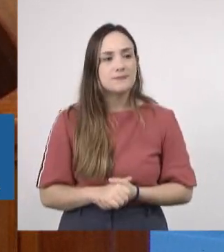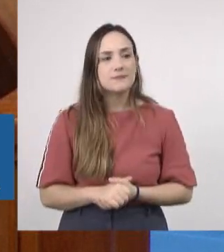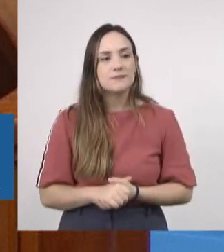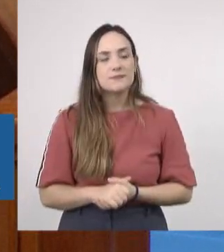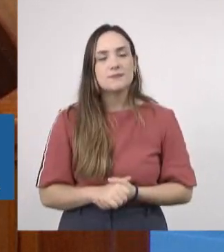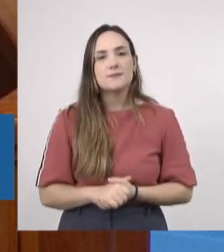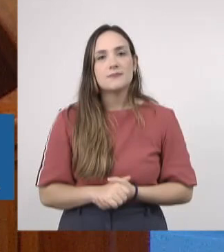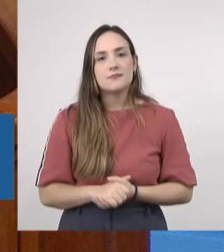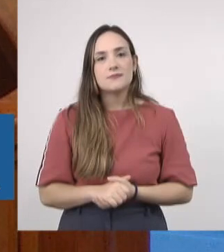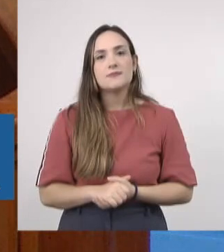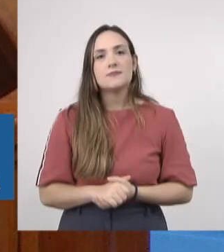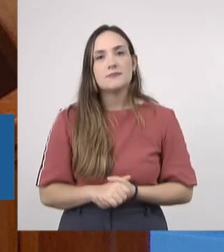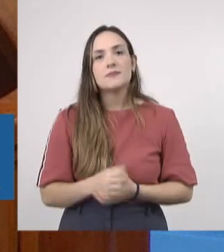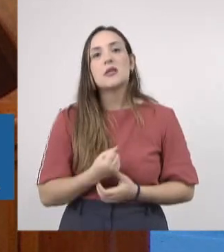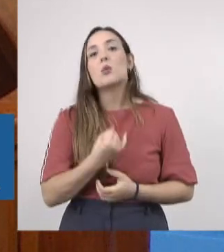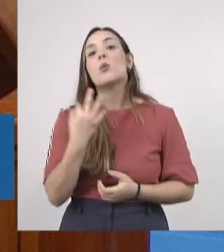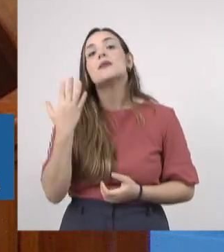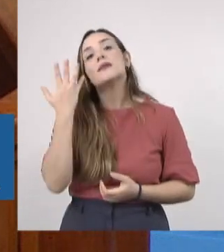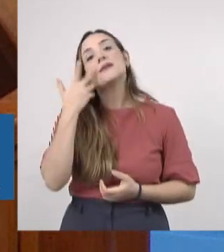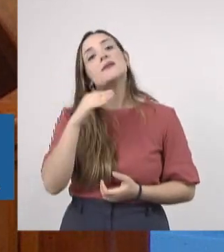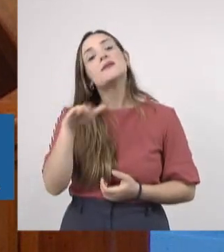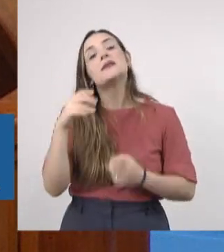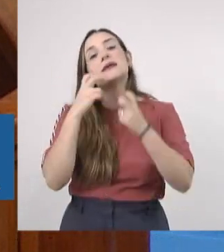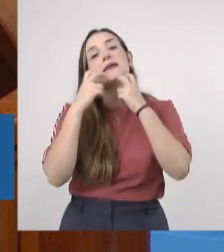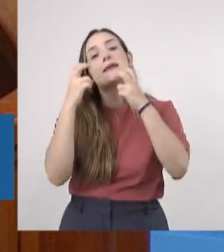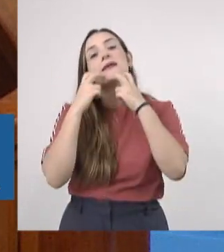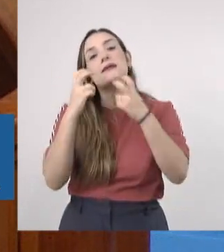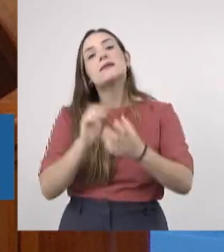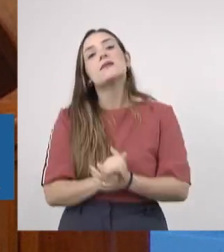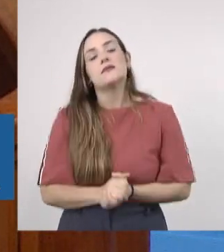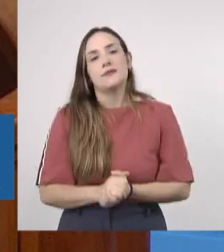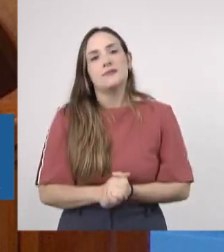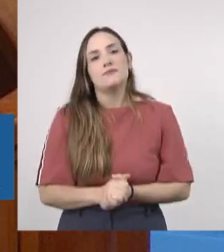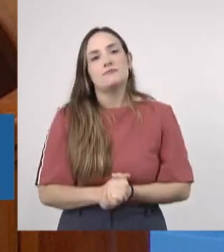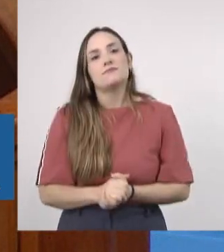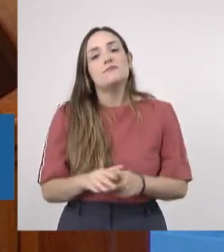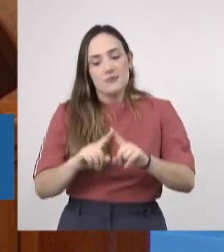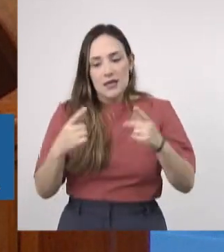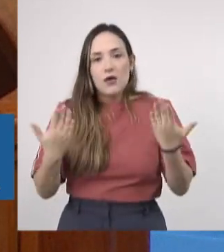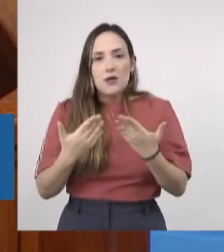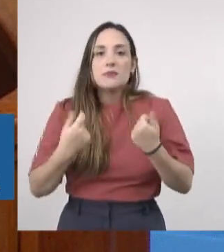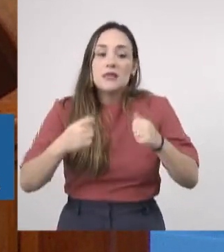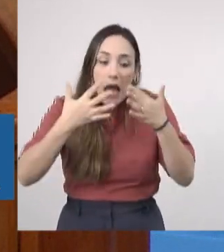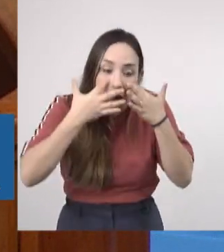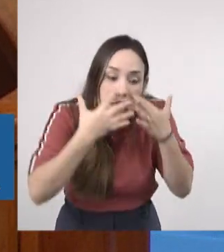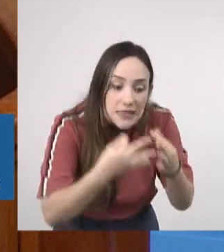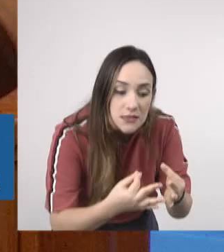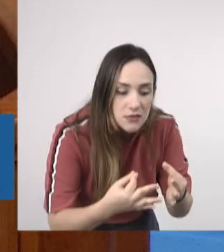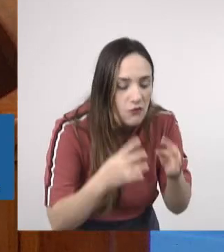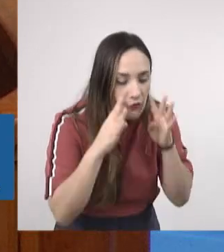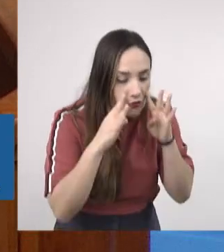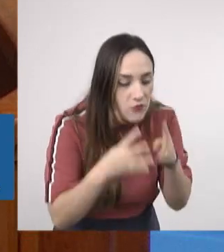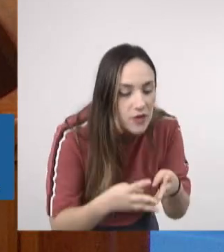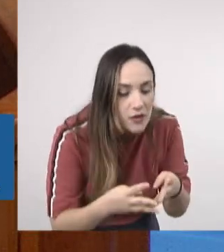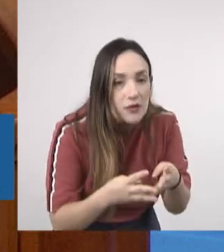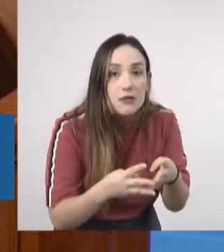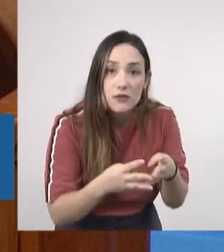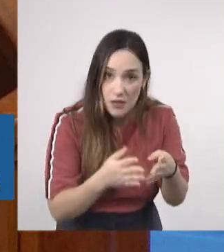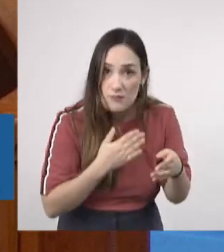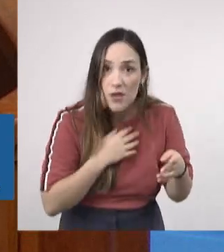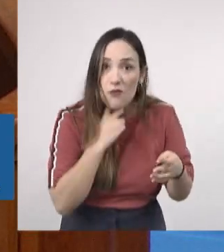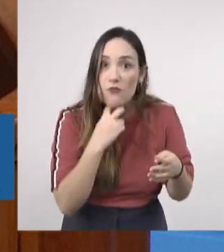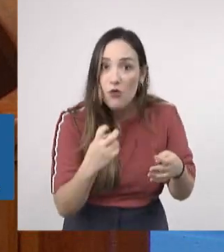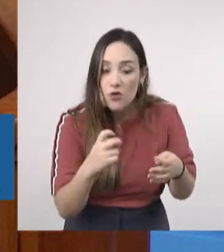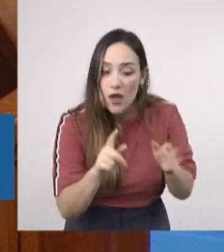Quantas crianças estão gritando? E nós temos que ouvir, e nós temos que ser a voz, deputado